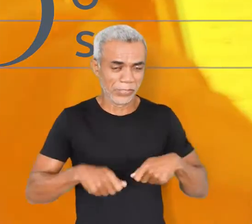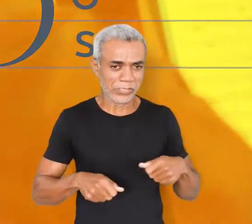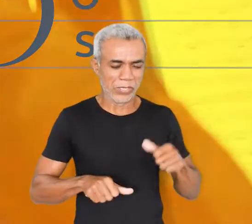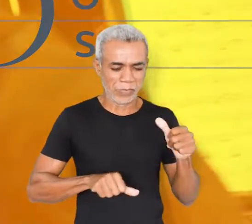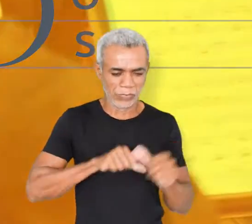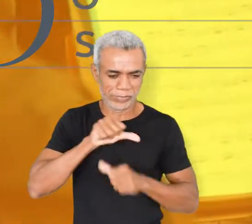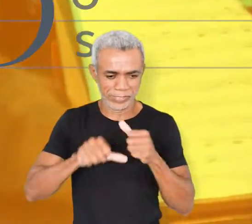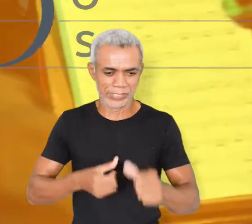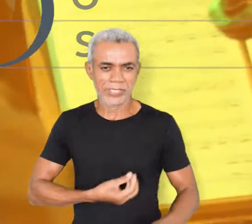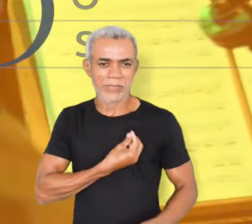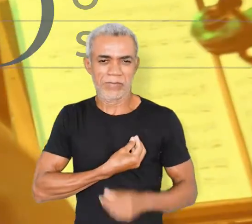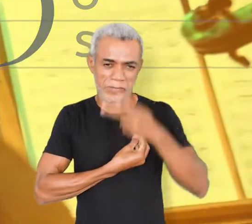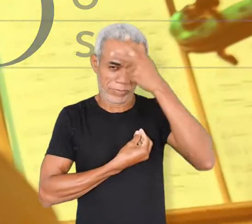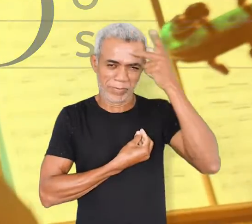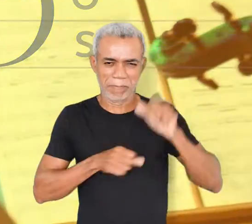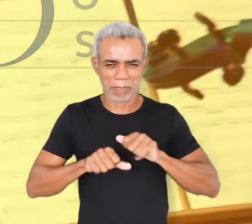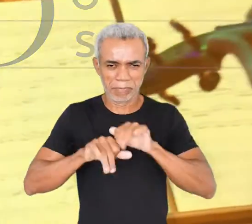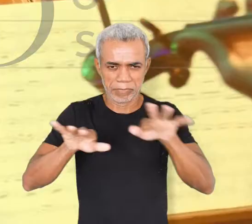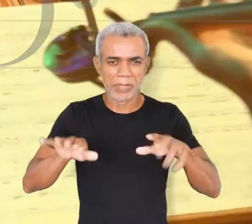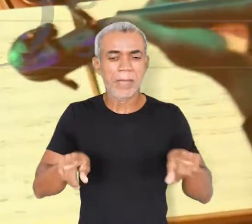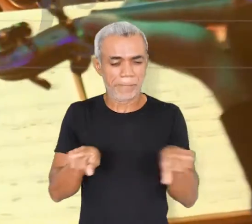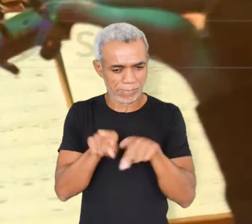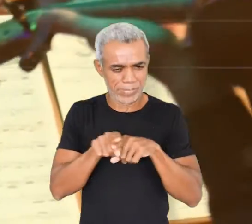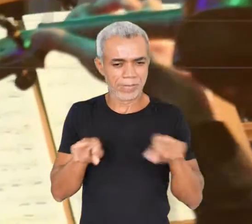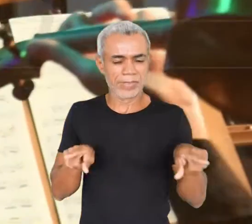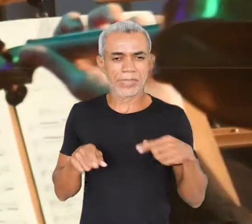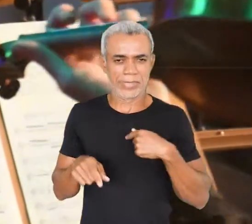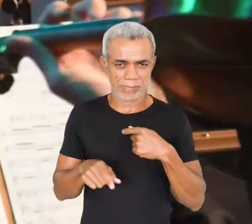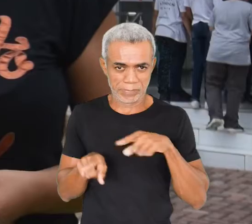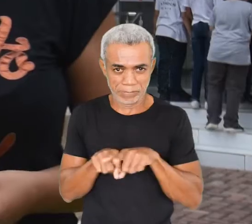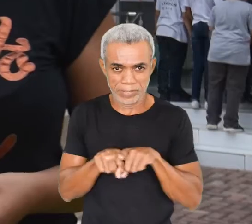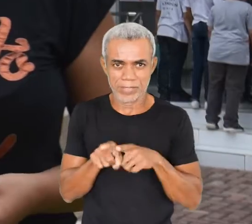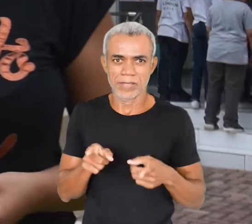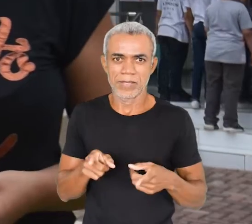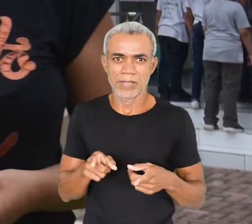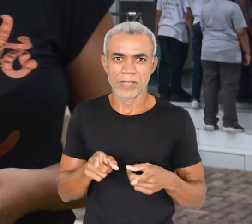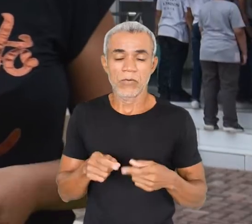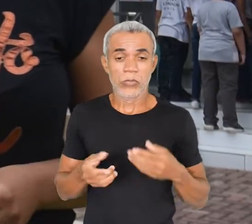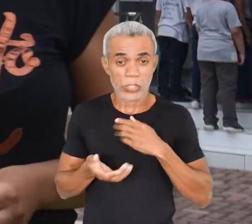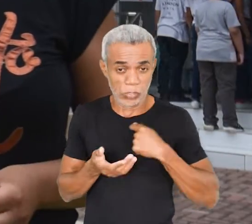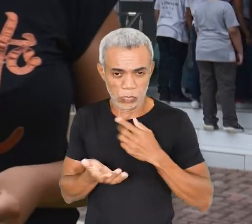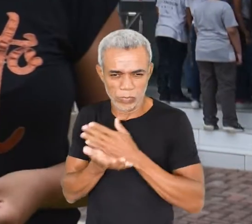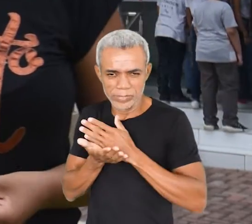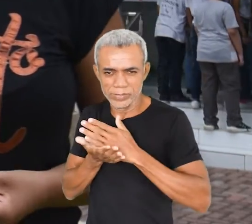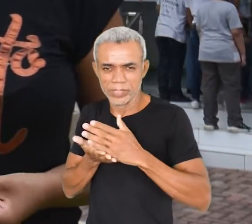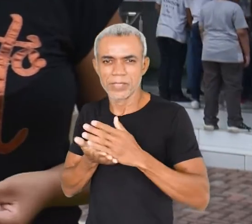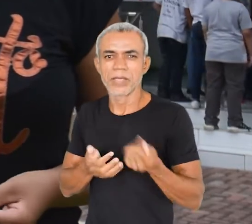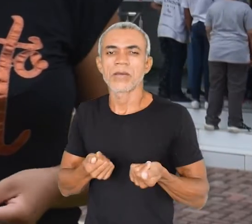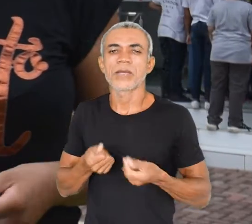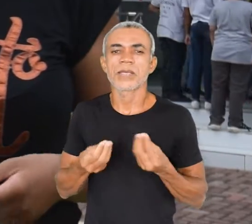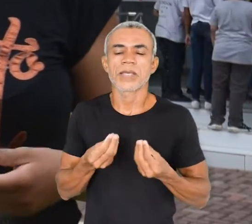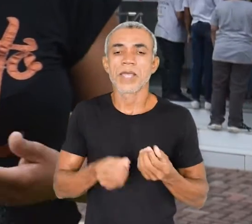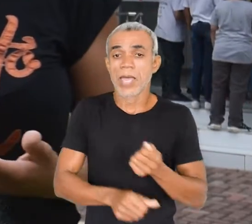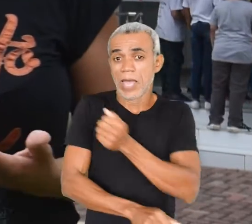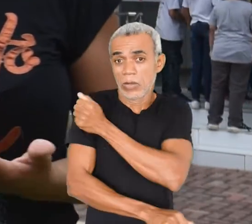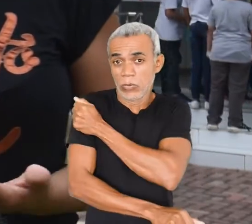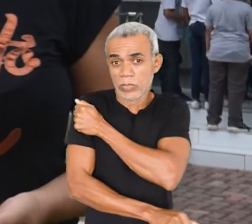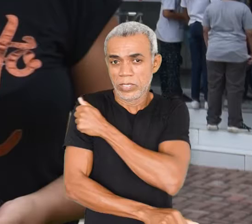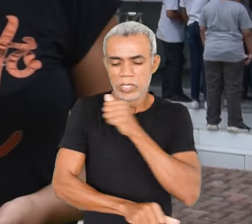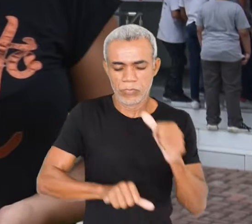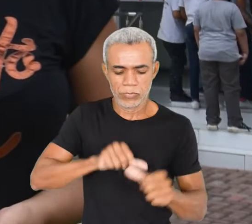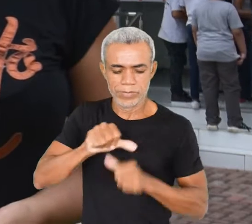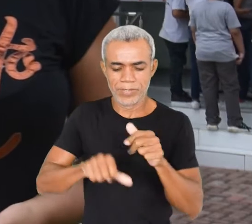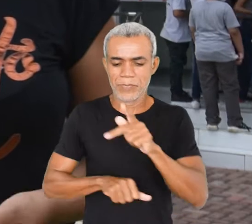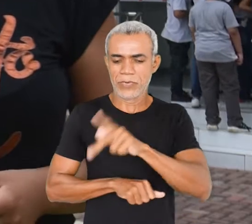Prima, ele pode ser um divisor de águas para muita gente, e foi para mim também um divisor de águas. Foi onde eu comecei